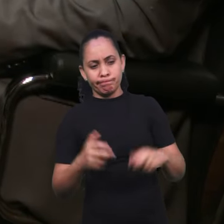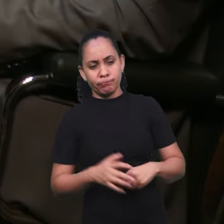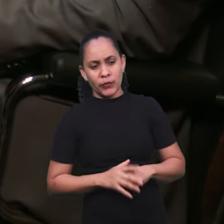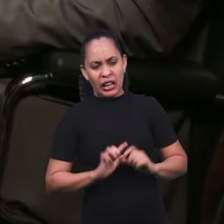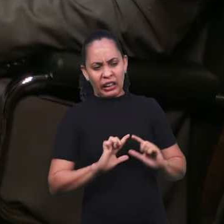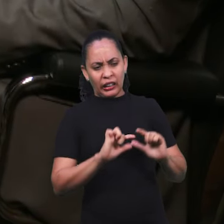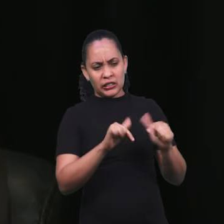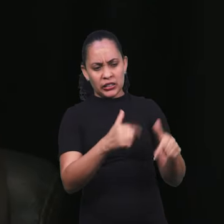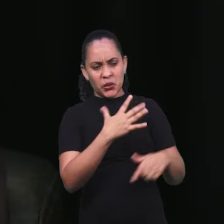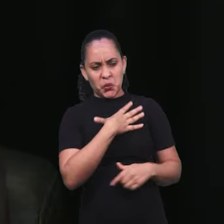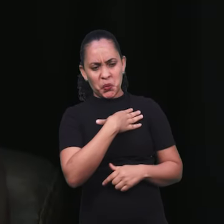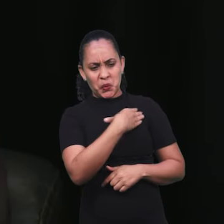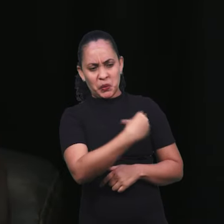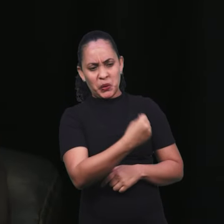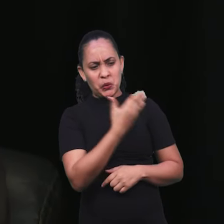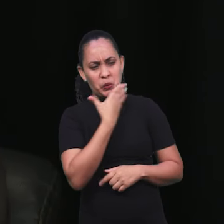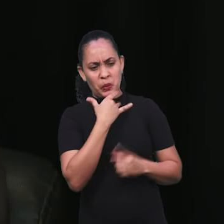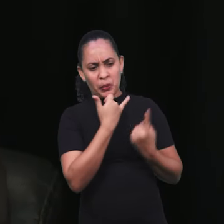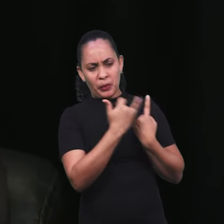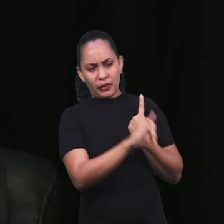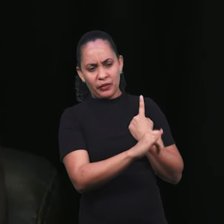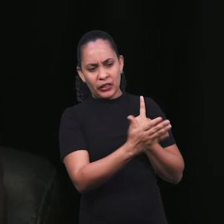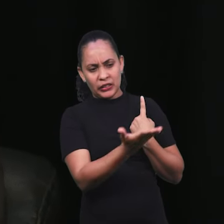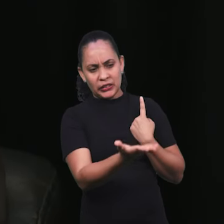Eli, né? E ele não